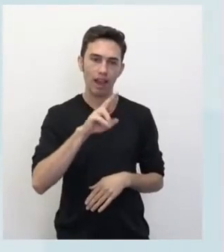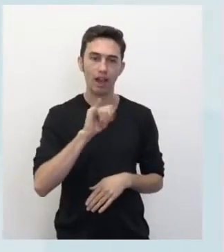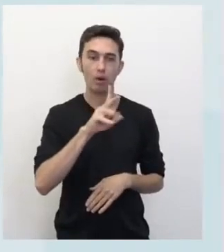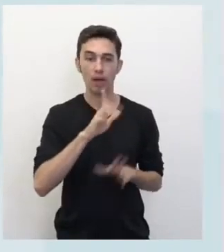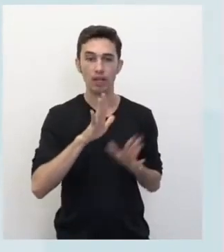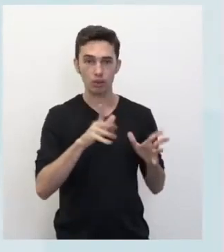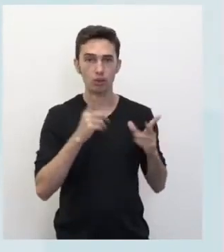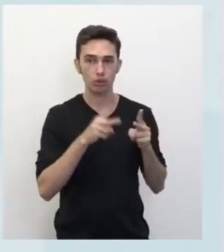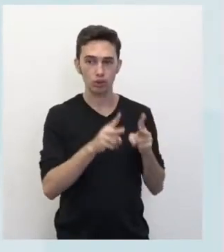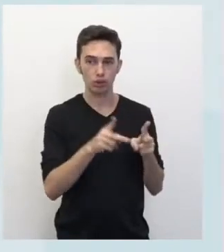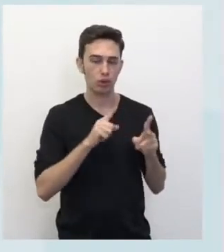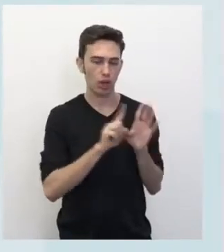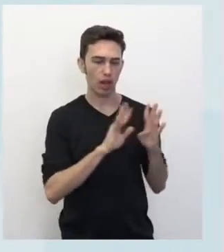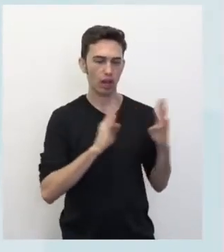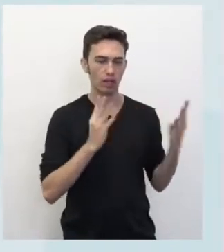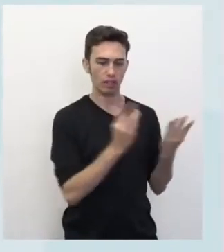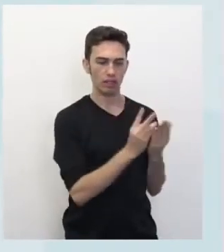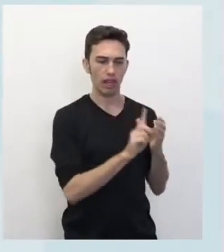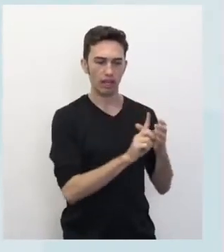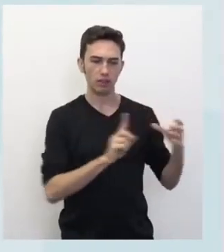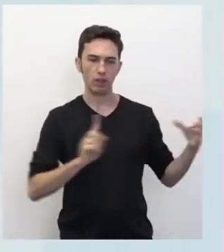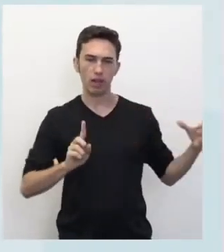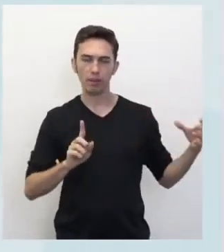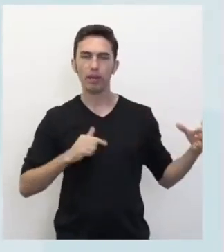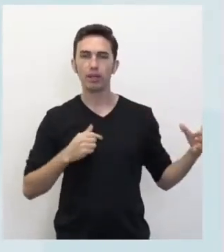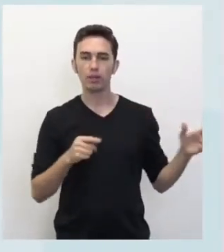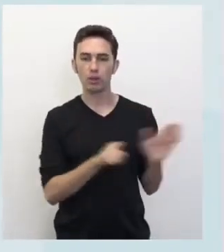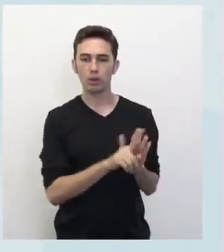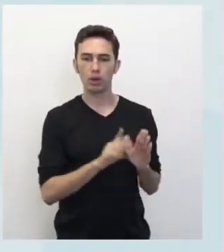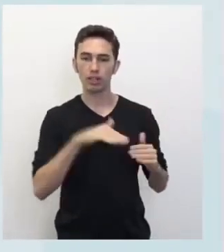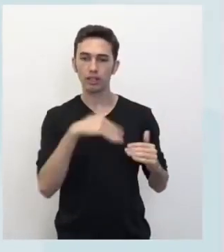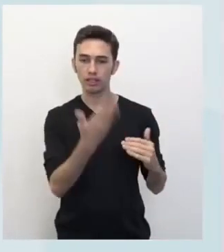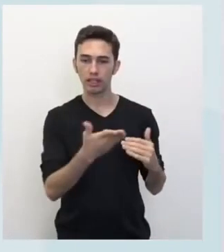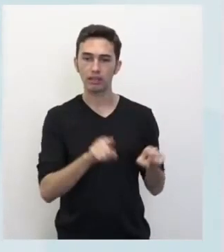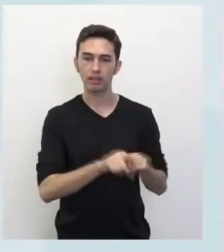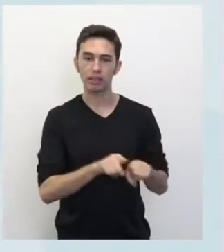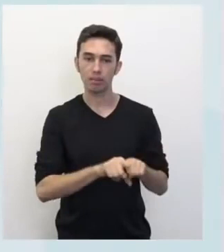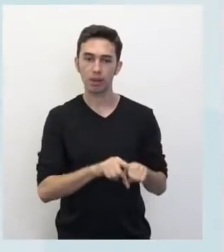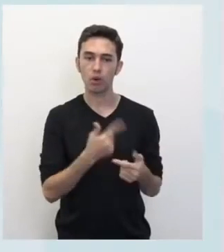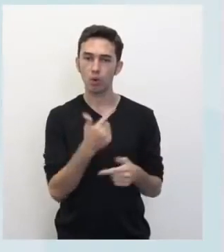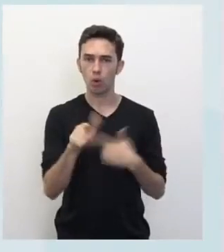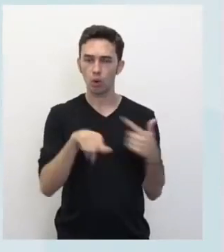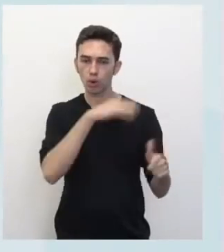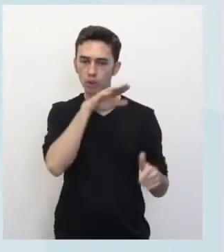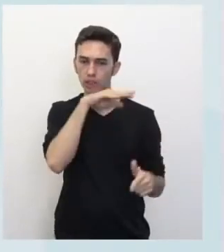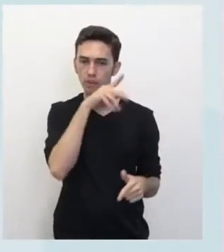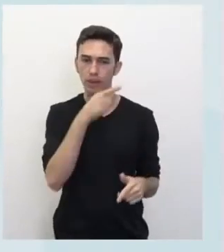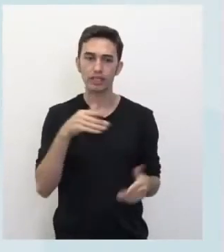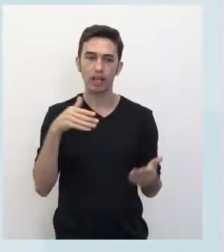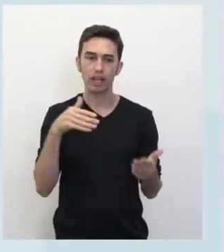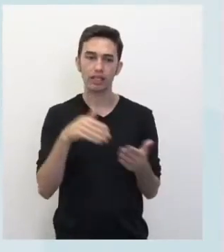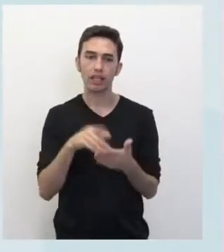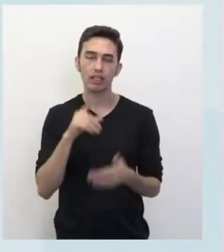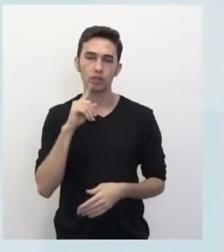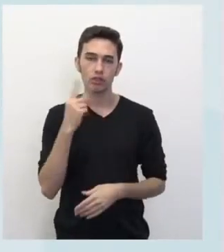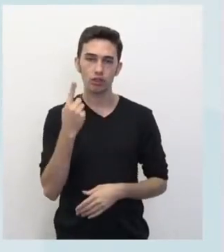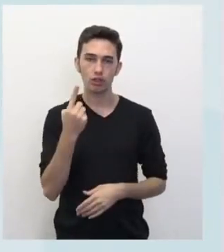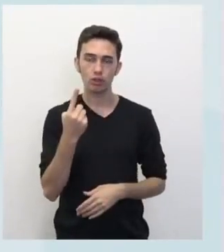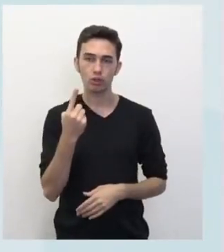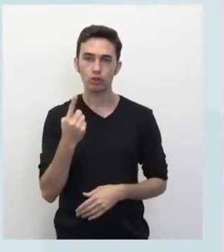com o ambiente externo e outros animais pelos próximos 21 dias. Então, temos aí o nosso lead,